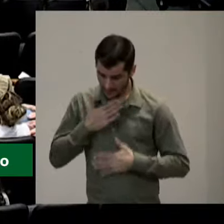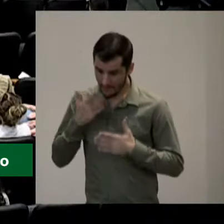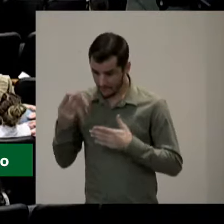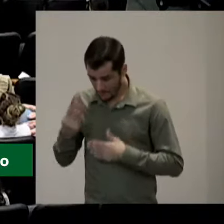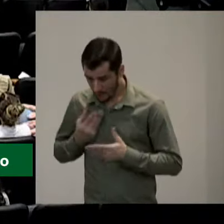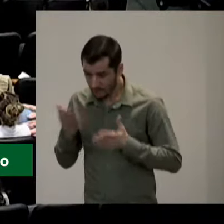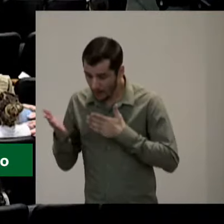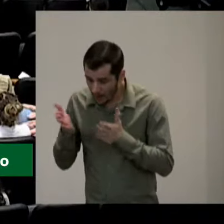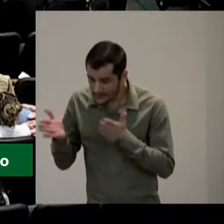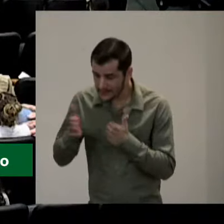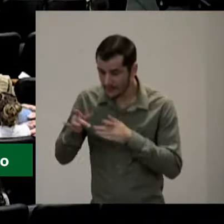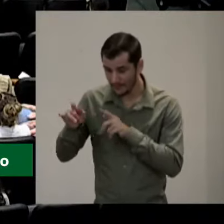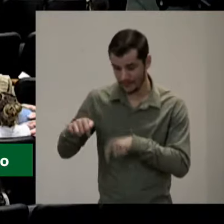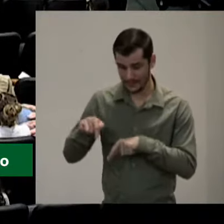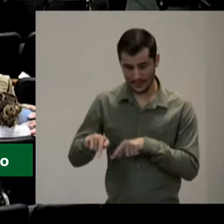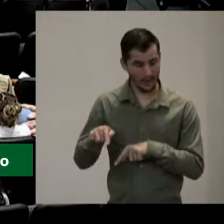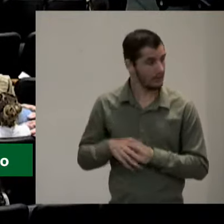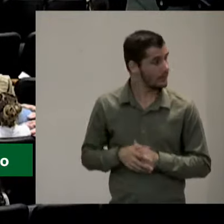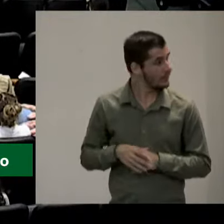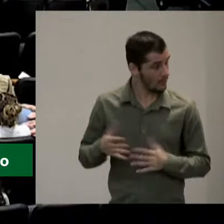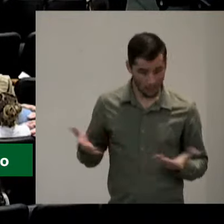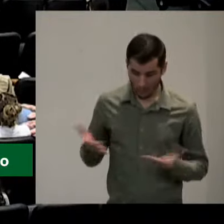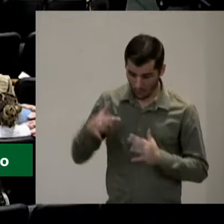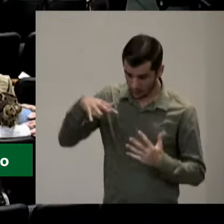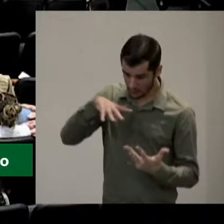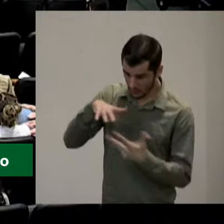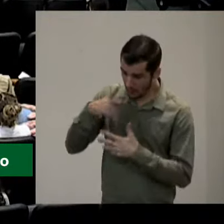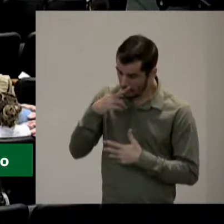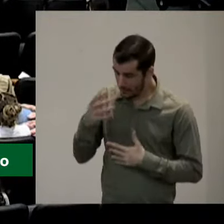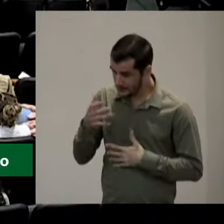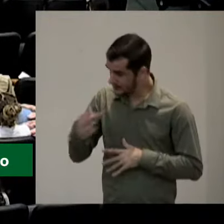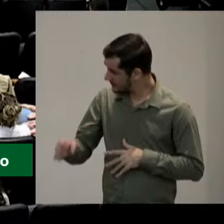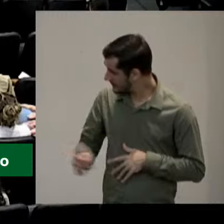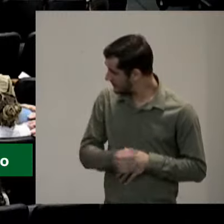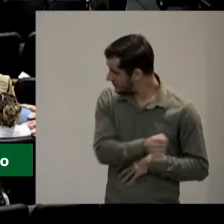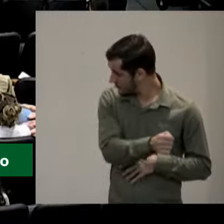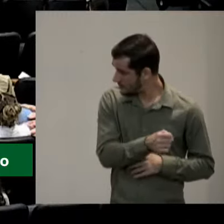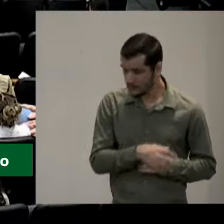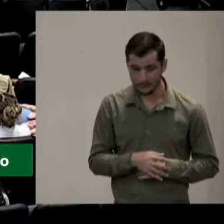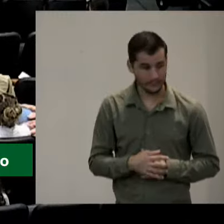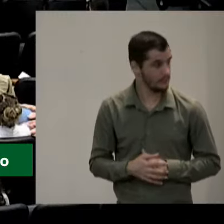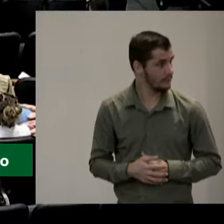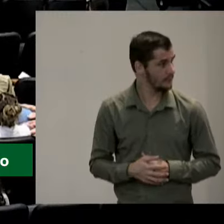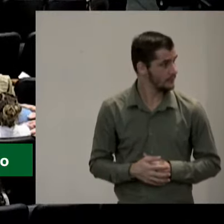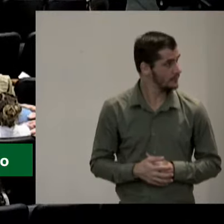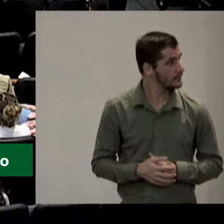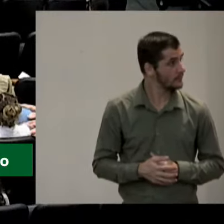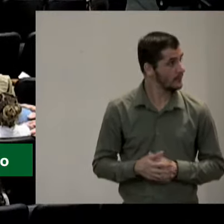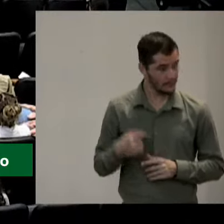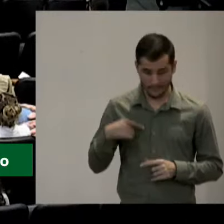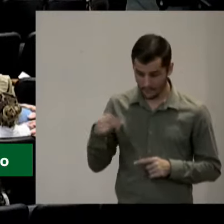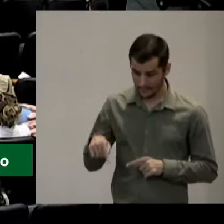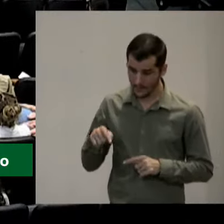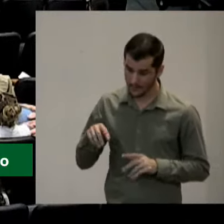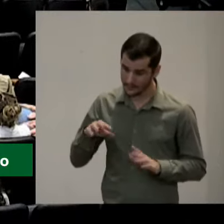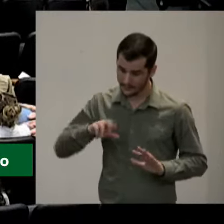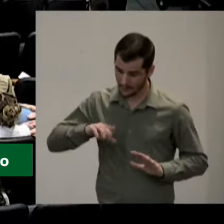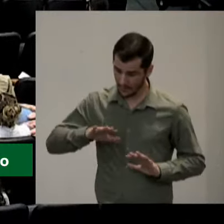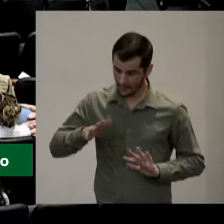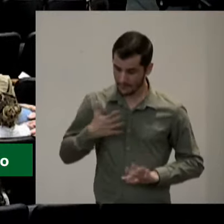estou vendo hoje é o mundo tentando tirar nós daqui e levar para aí. mas vai tirar do meu